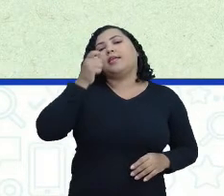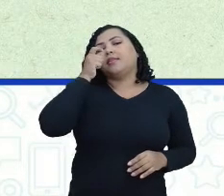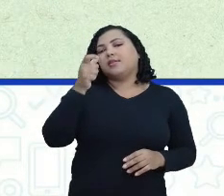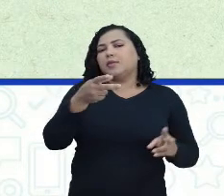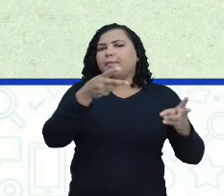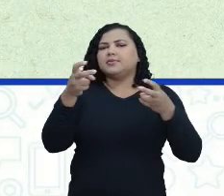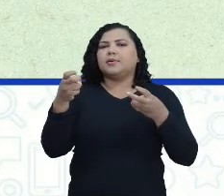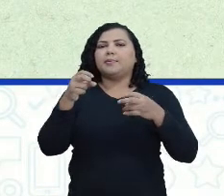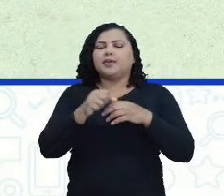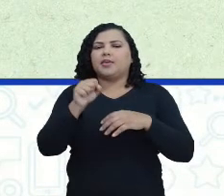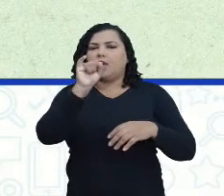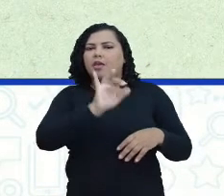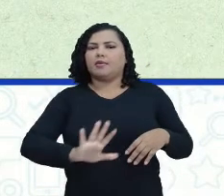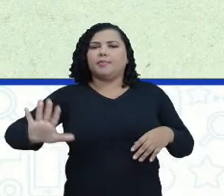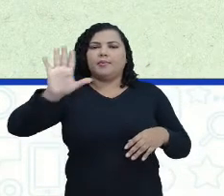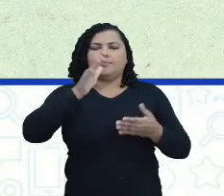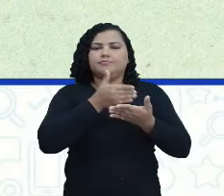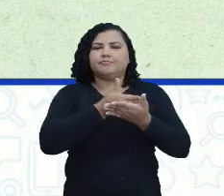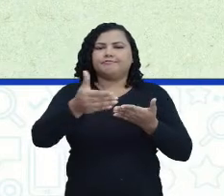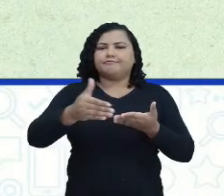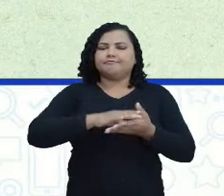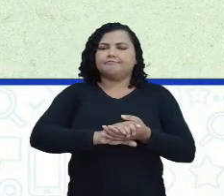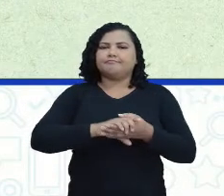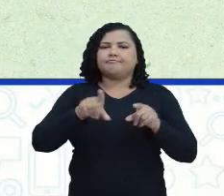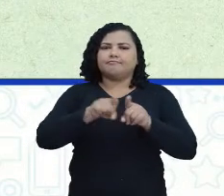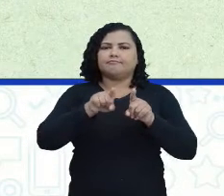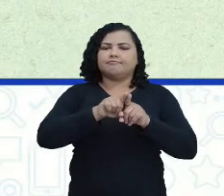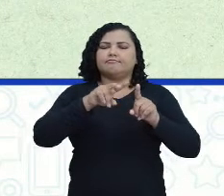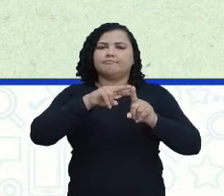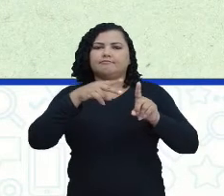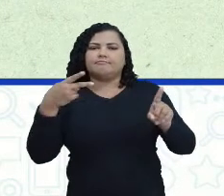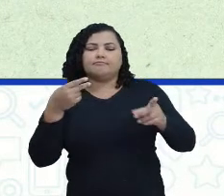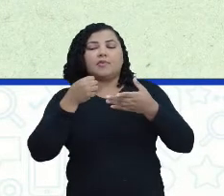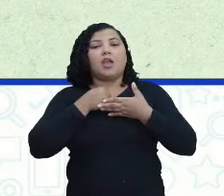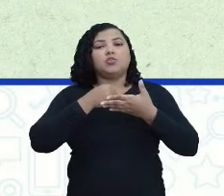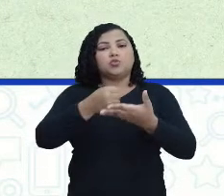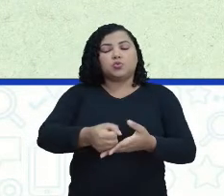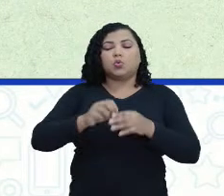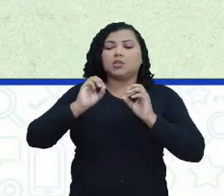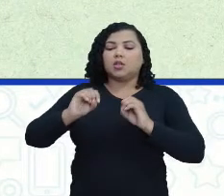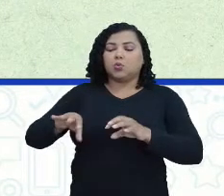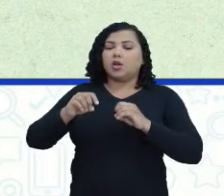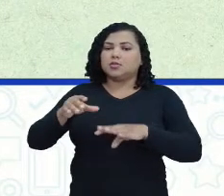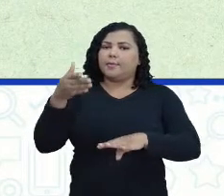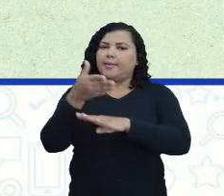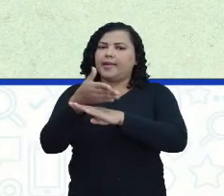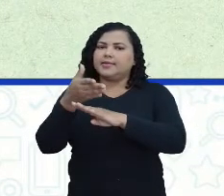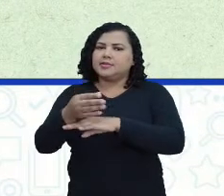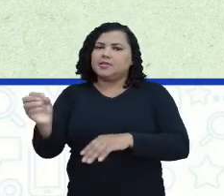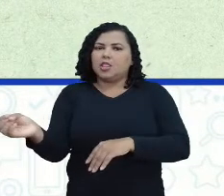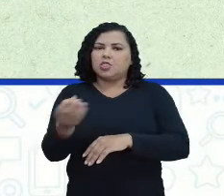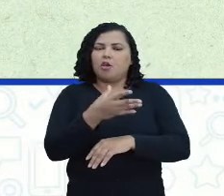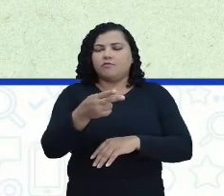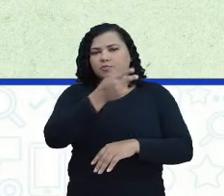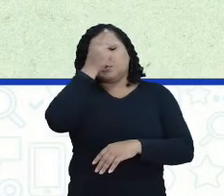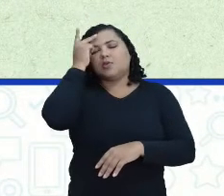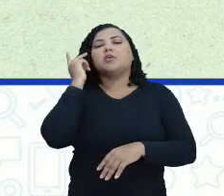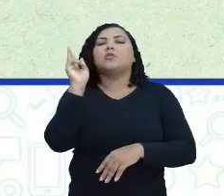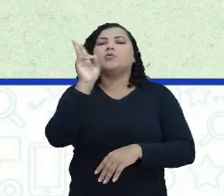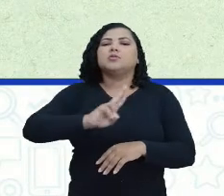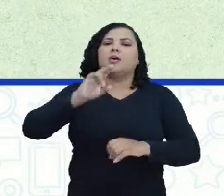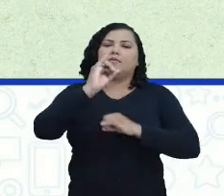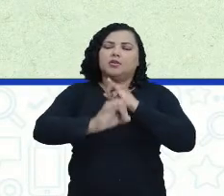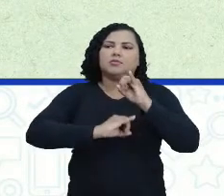visual primário e as funcionalidades ajudaram na educação para acesso aos novos usuários de